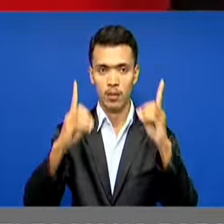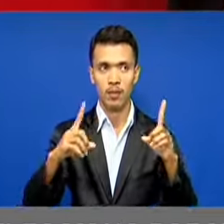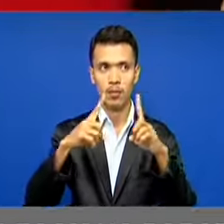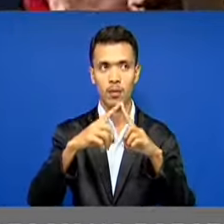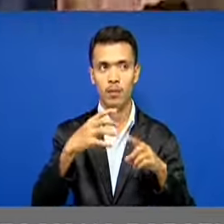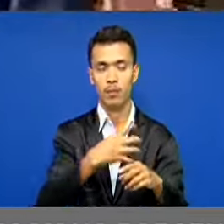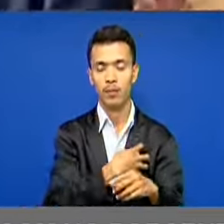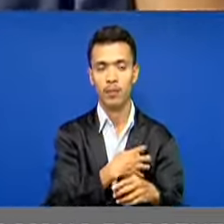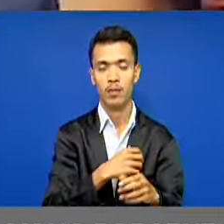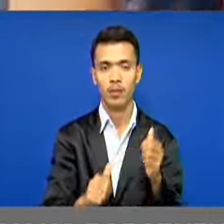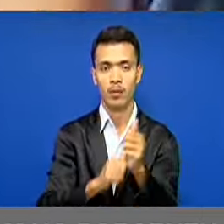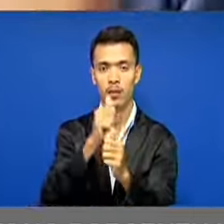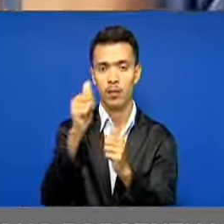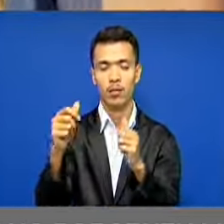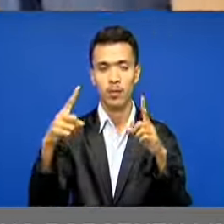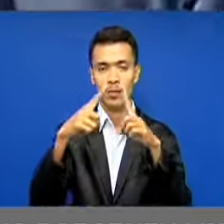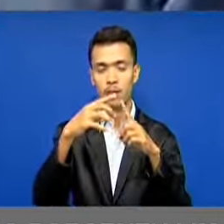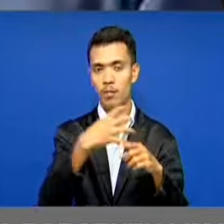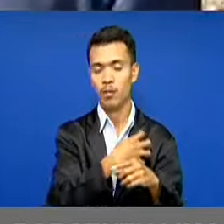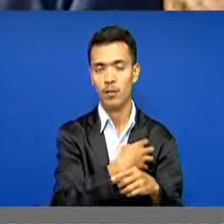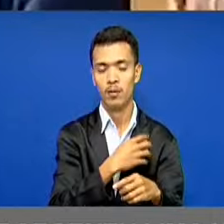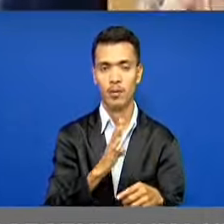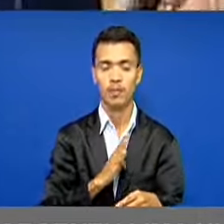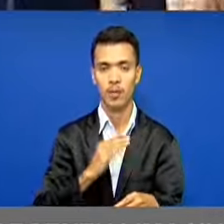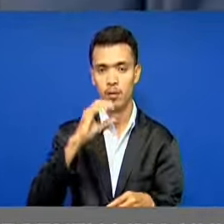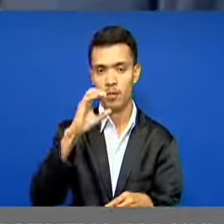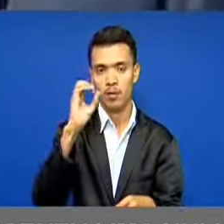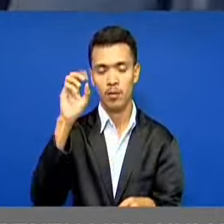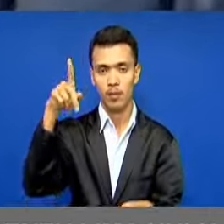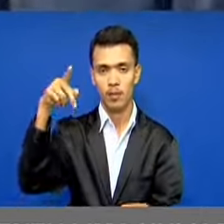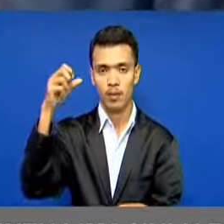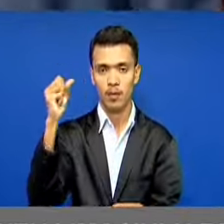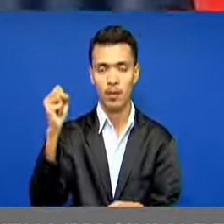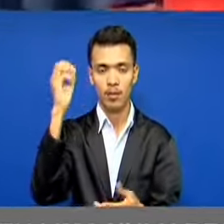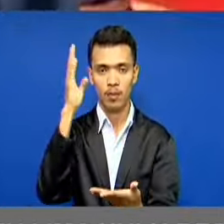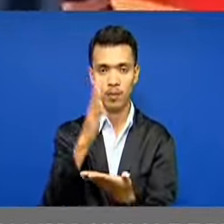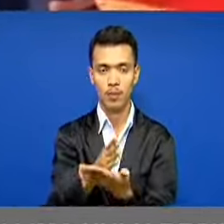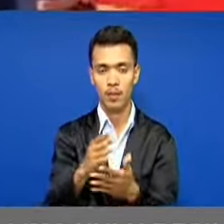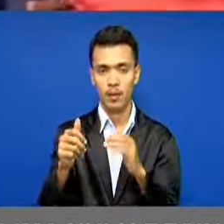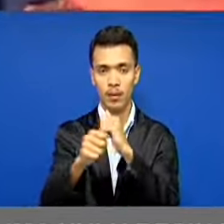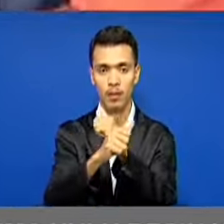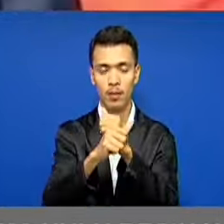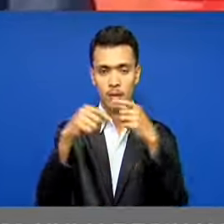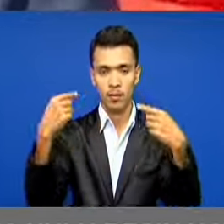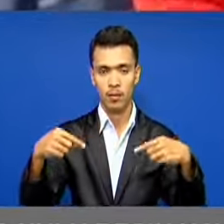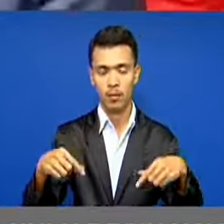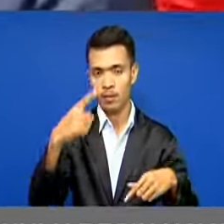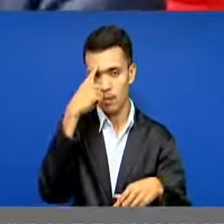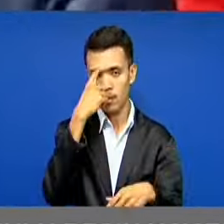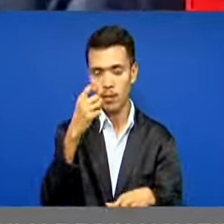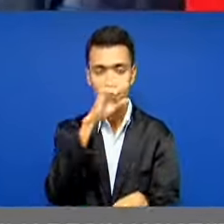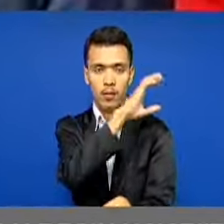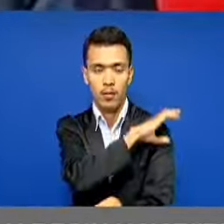operação ato informa para polícia esquadra Bocovila no OPS Suco Treloca onde repara ação pacífica também questão